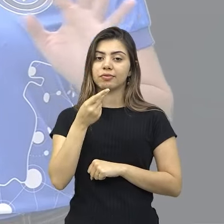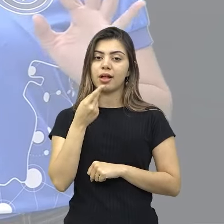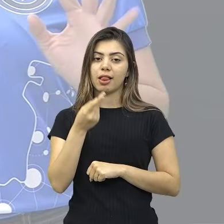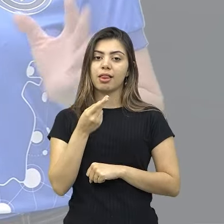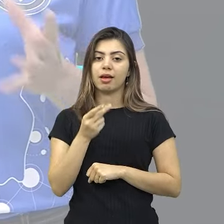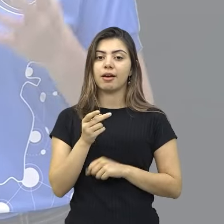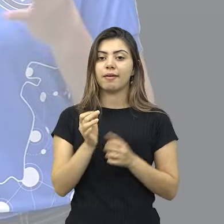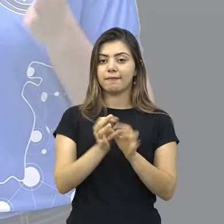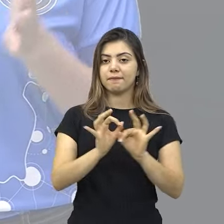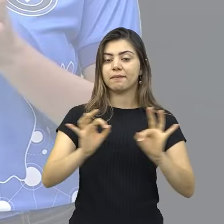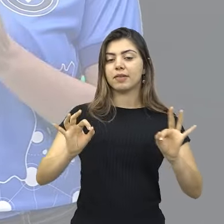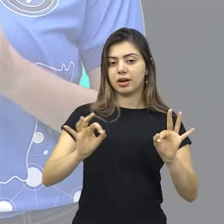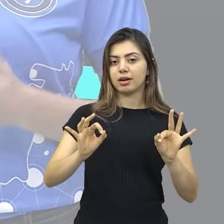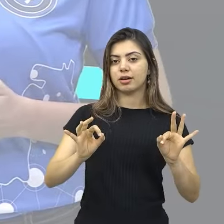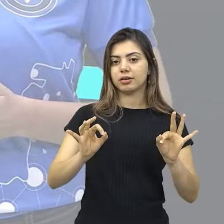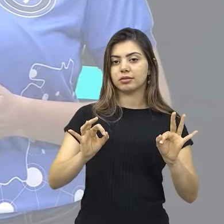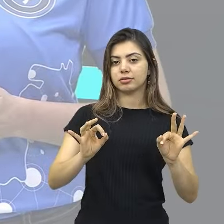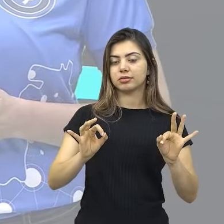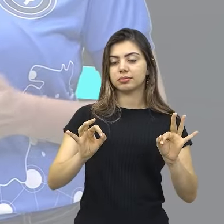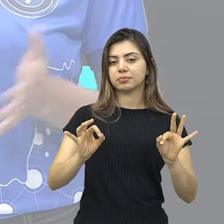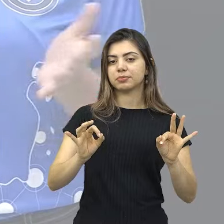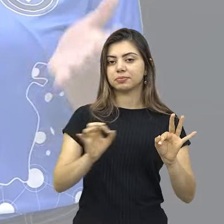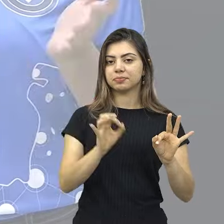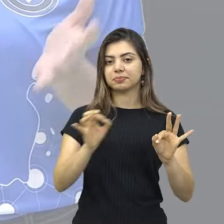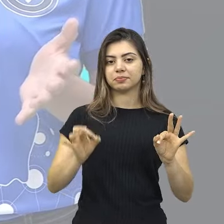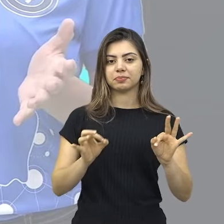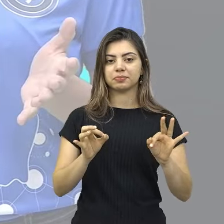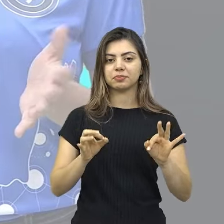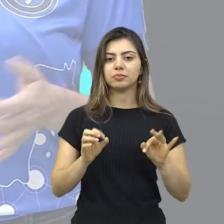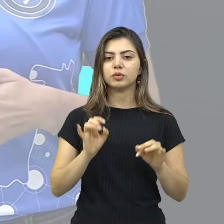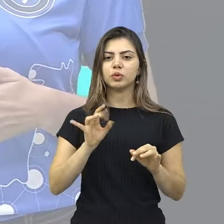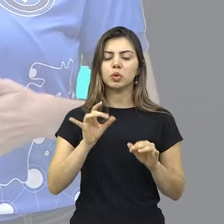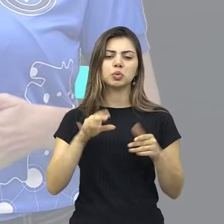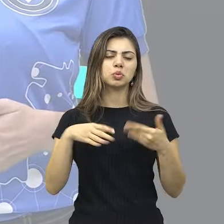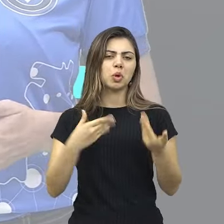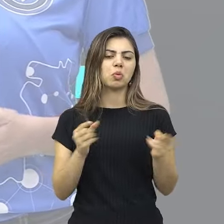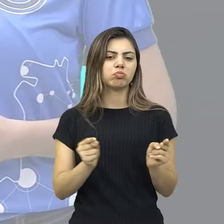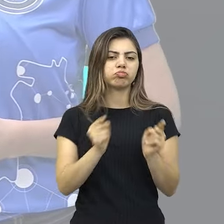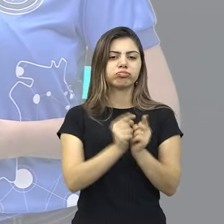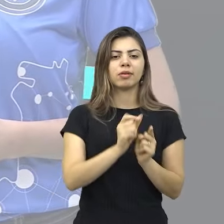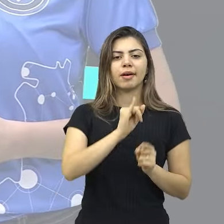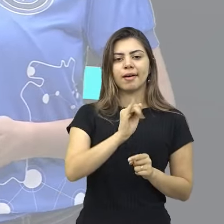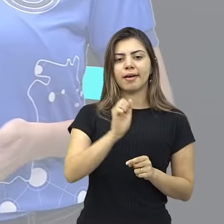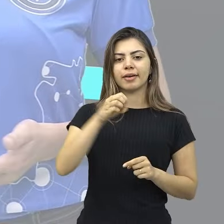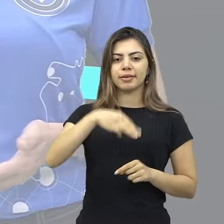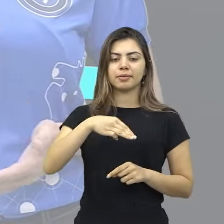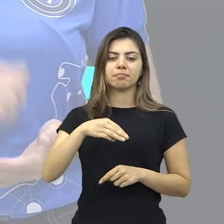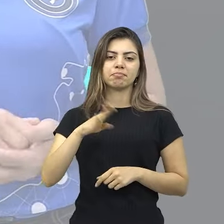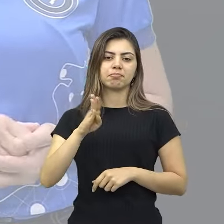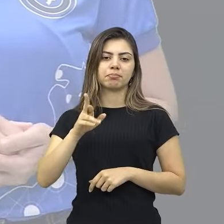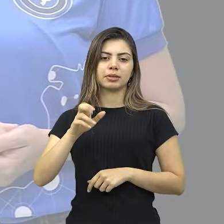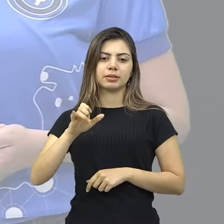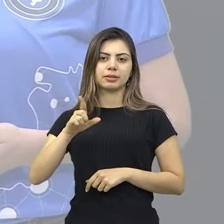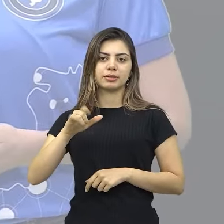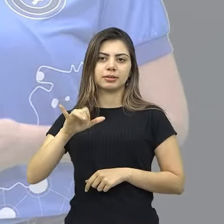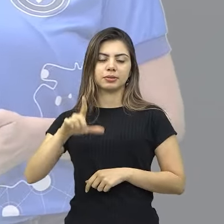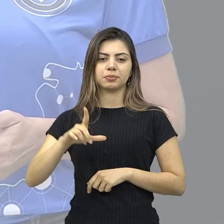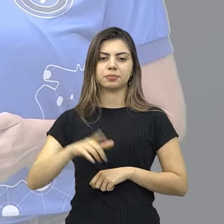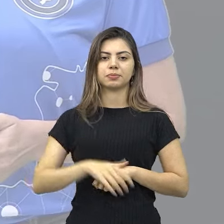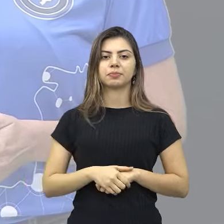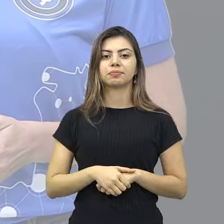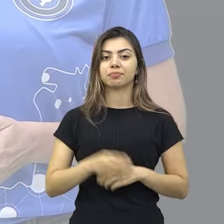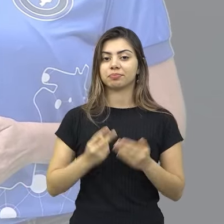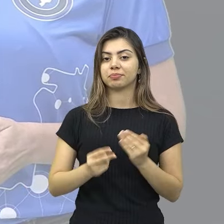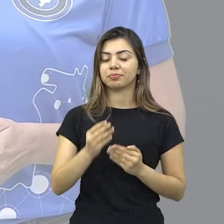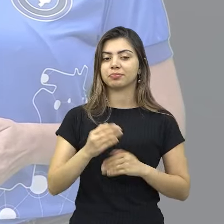forma completa, ou aquela contraída. I'm from Brazil. Continuando um pouquinho mais,